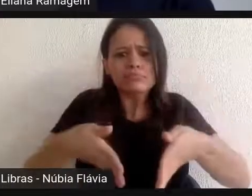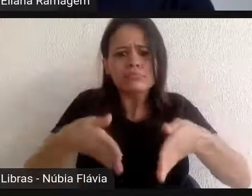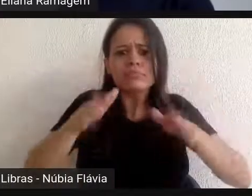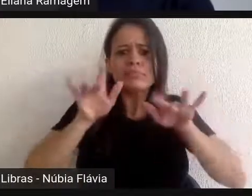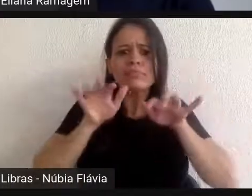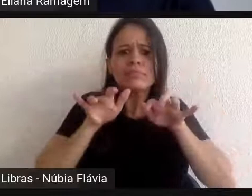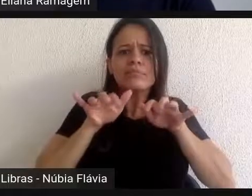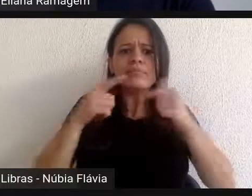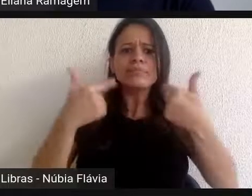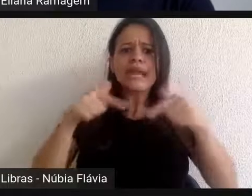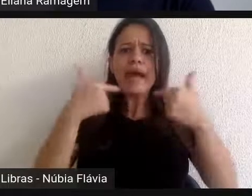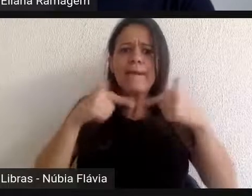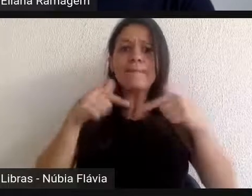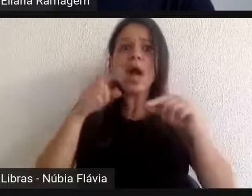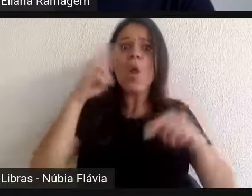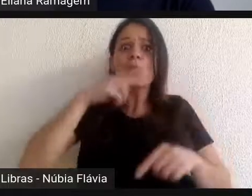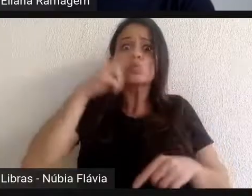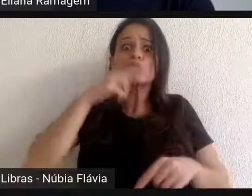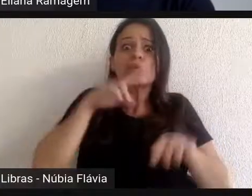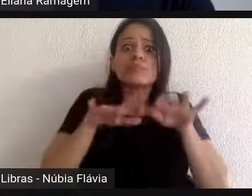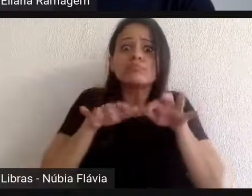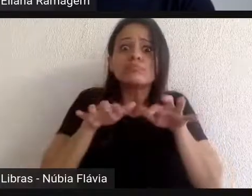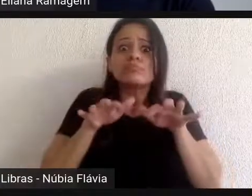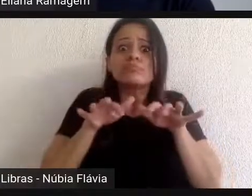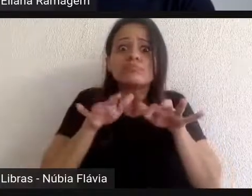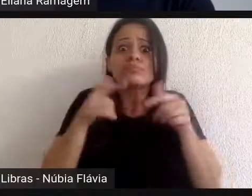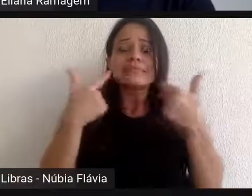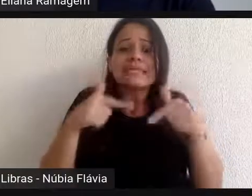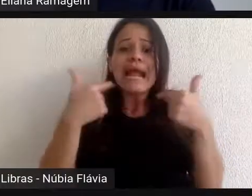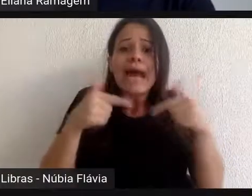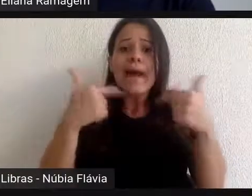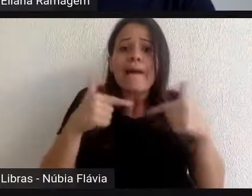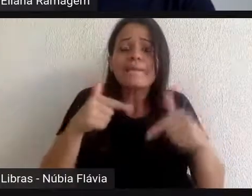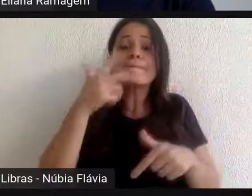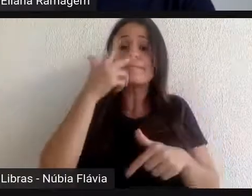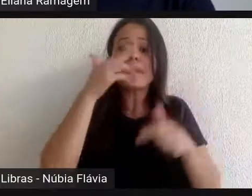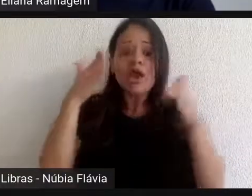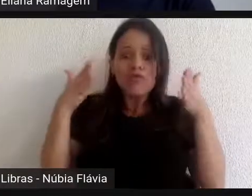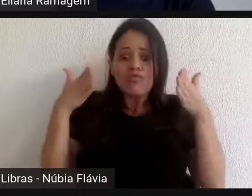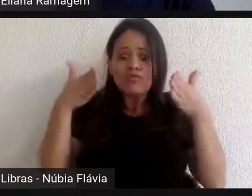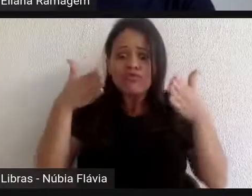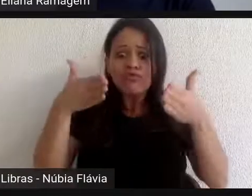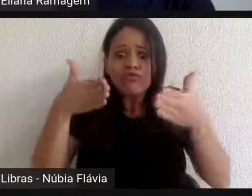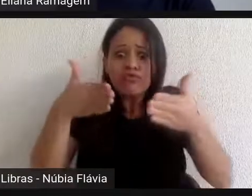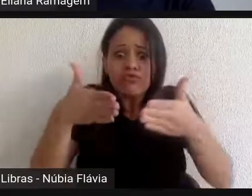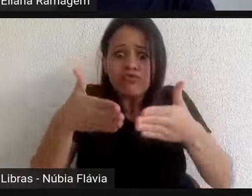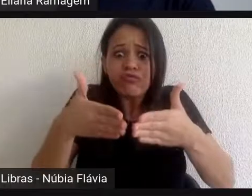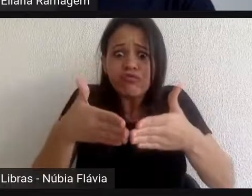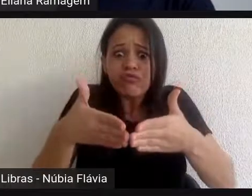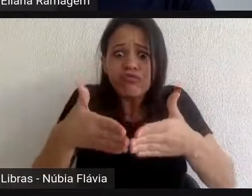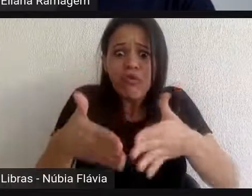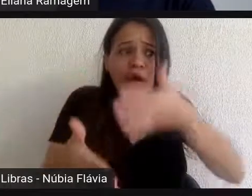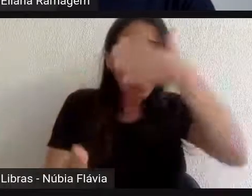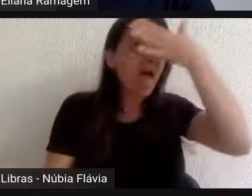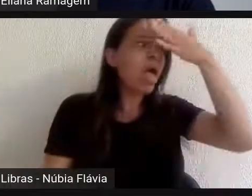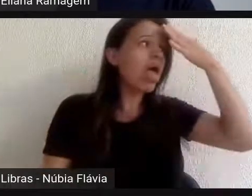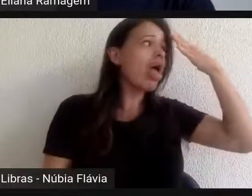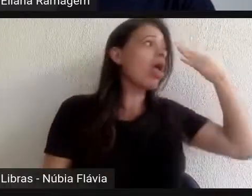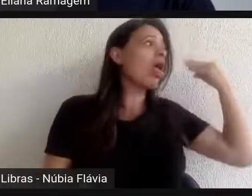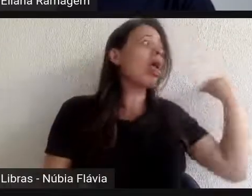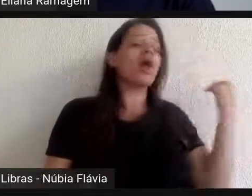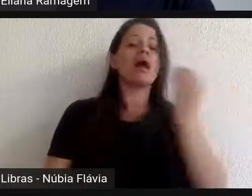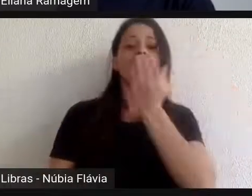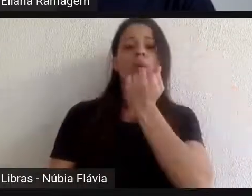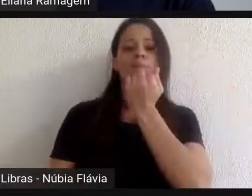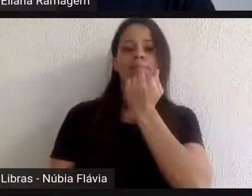demandas urgentes, né? Existe uma tendência de você focar no trabalho e muitas vezes você acabar